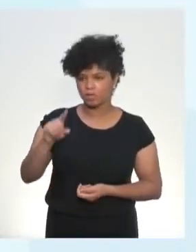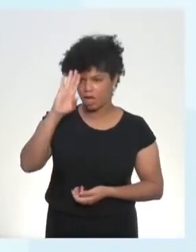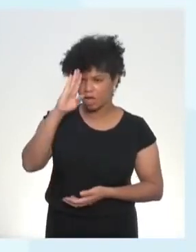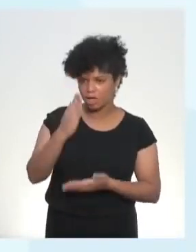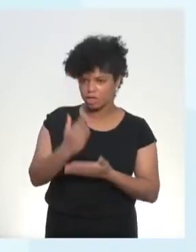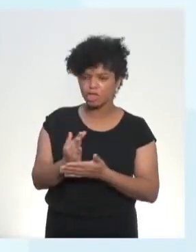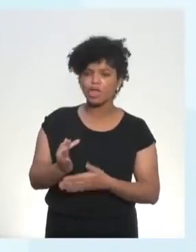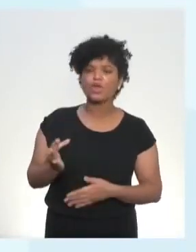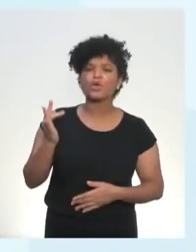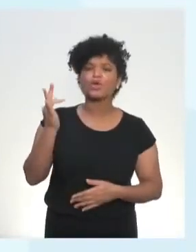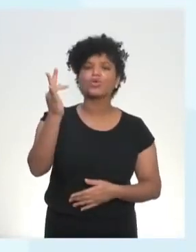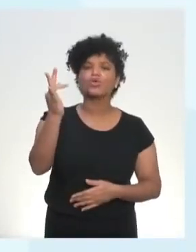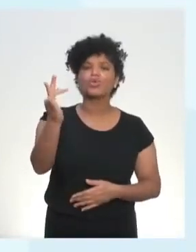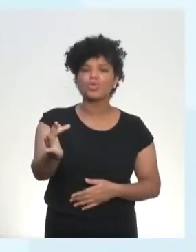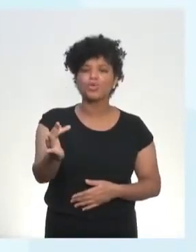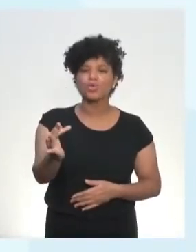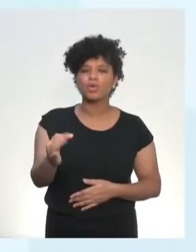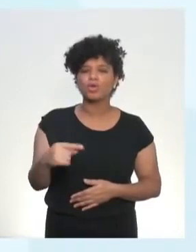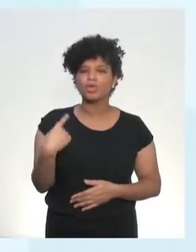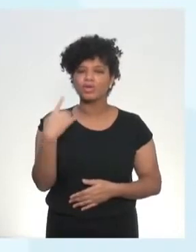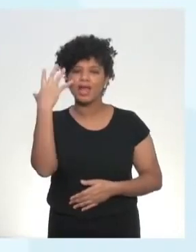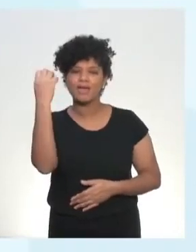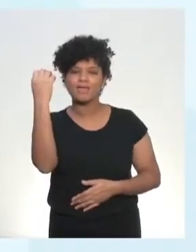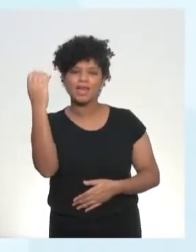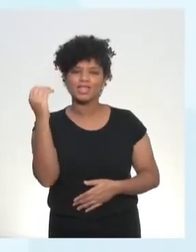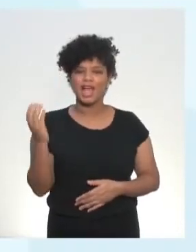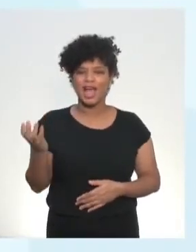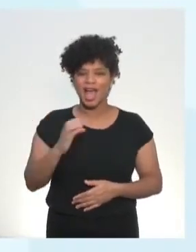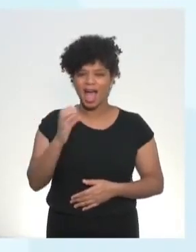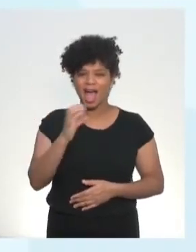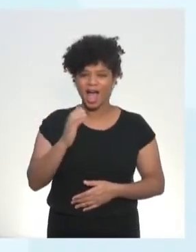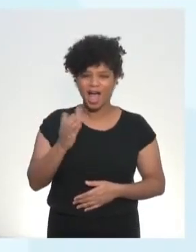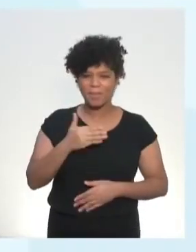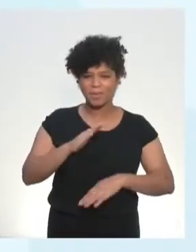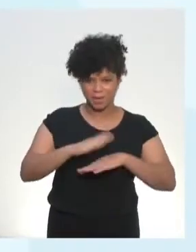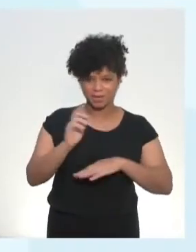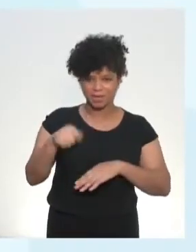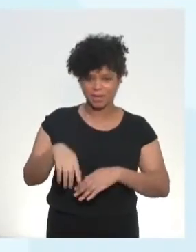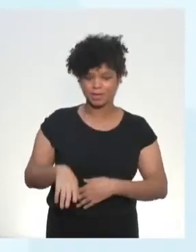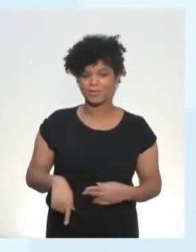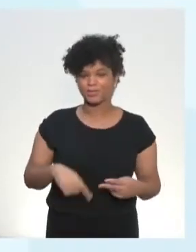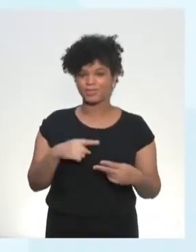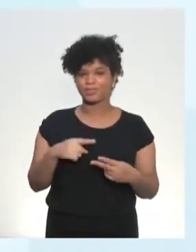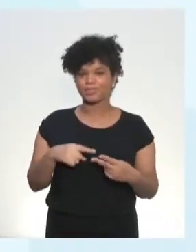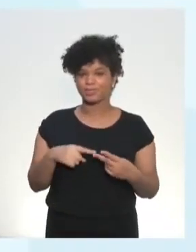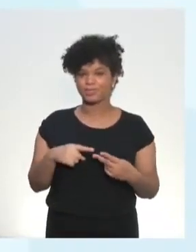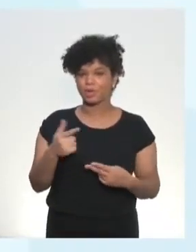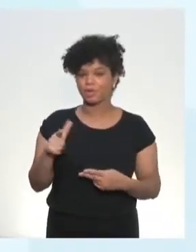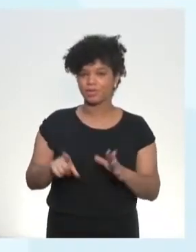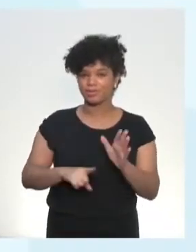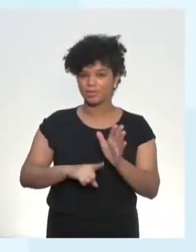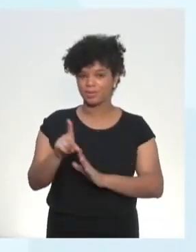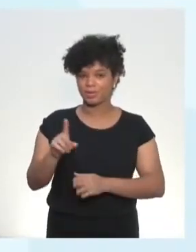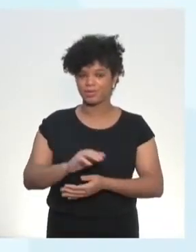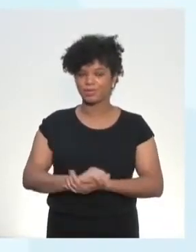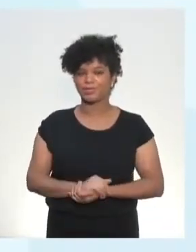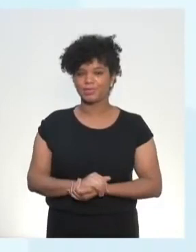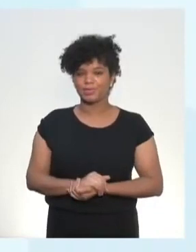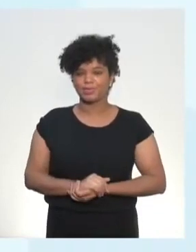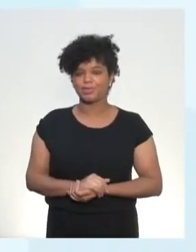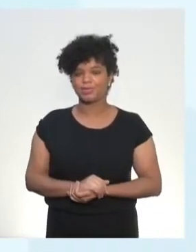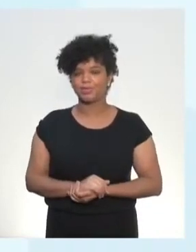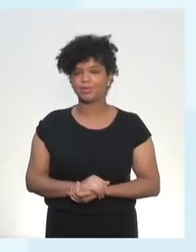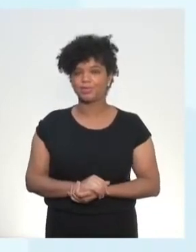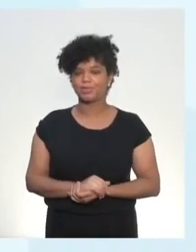que no futuro as viagens podem ser mais rápidas? Do you think this will be accessible to